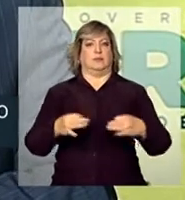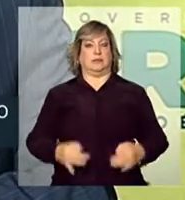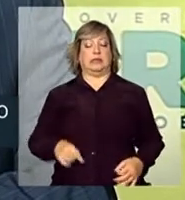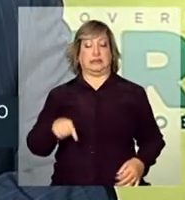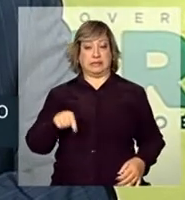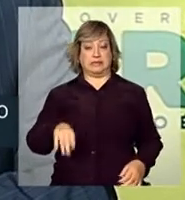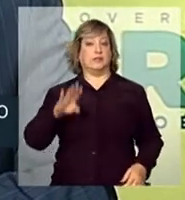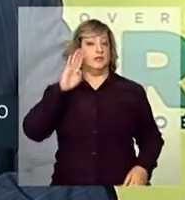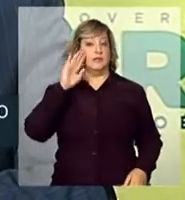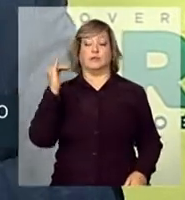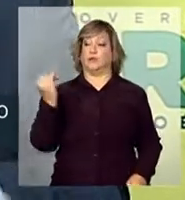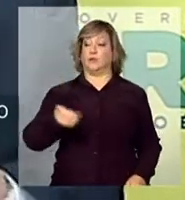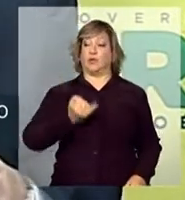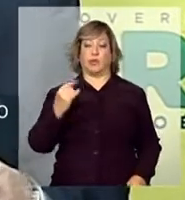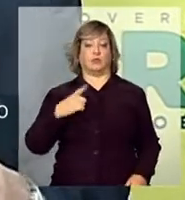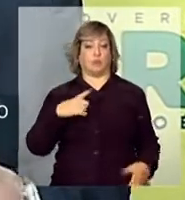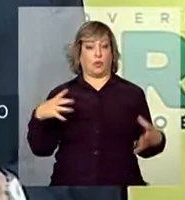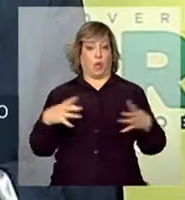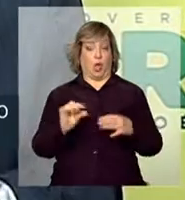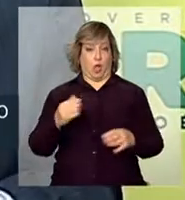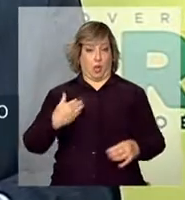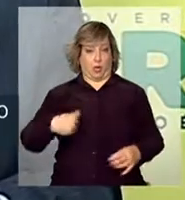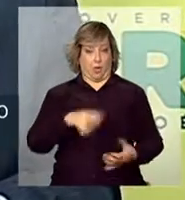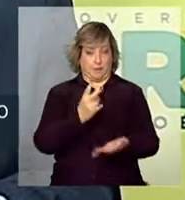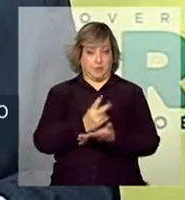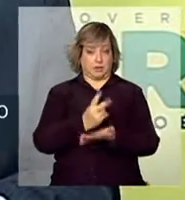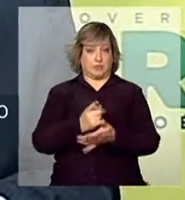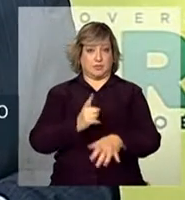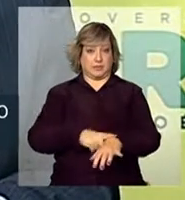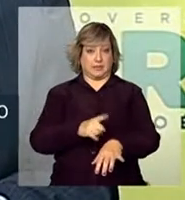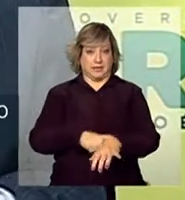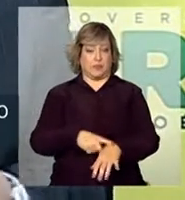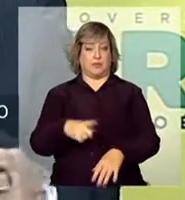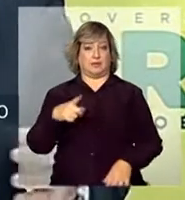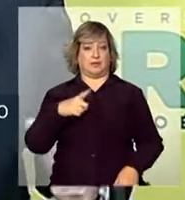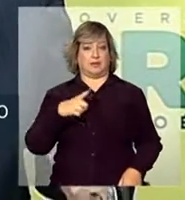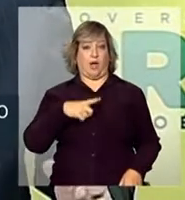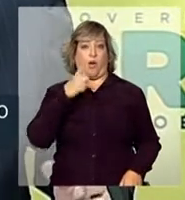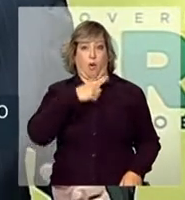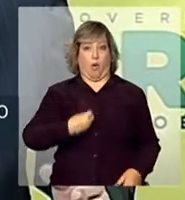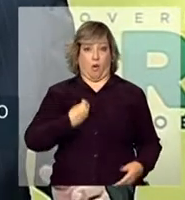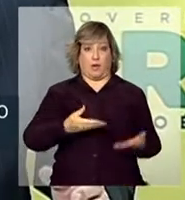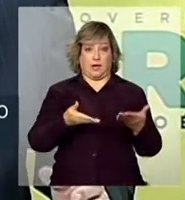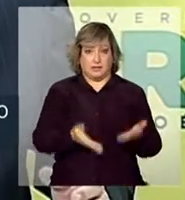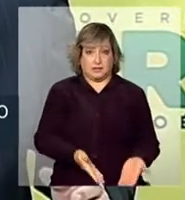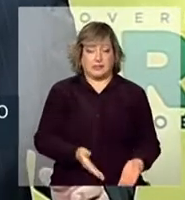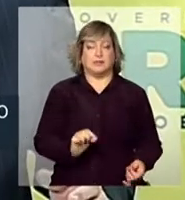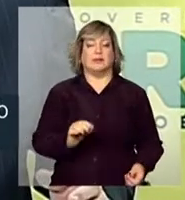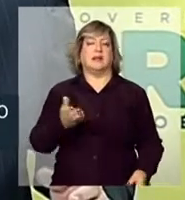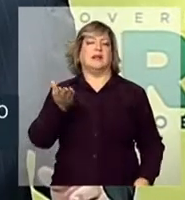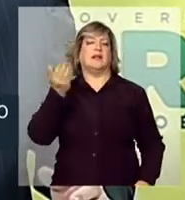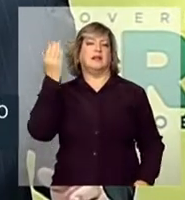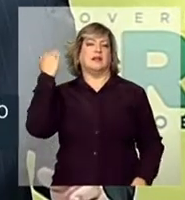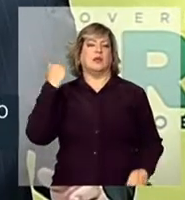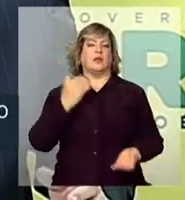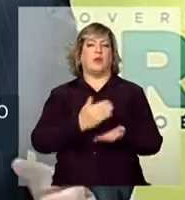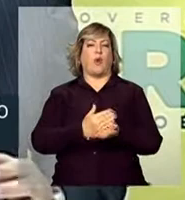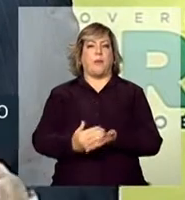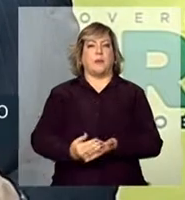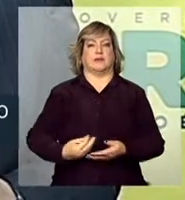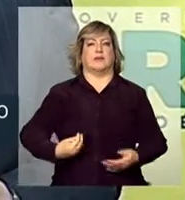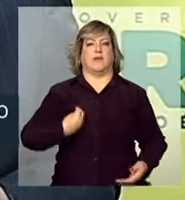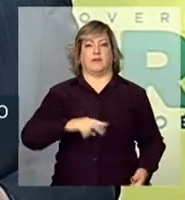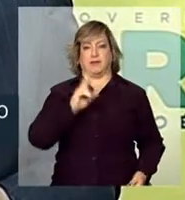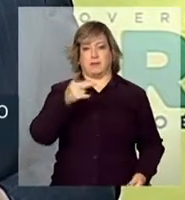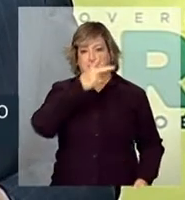isso é fundamental que nós também ao mesmo tempo aqui na ponta para acontecendo isso lá no início da vida das pessoas